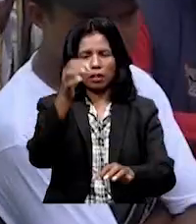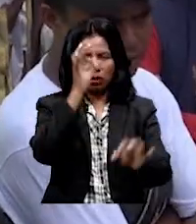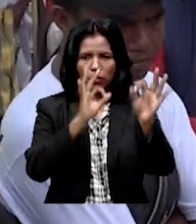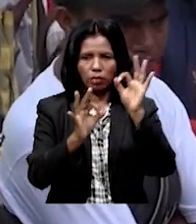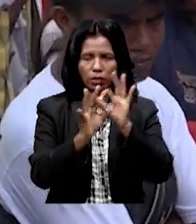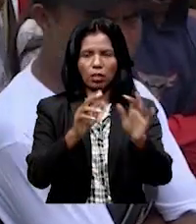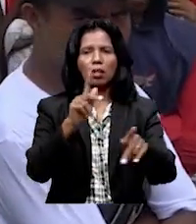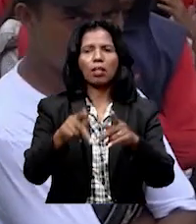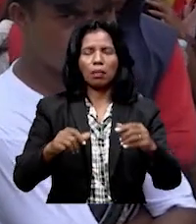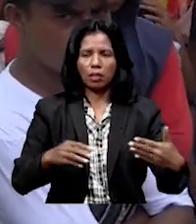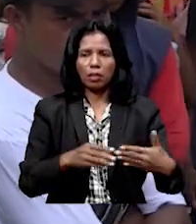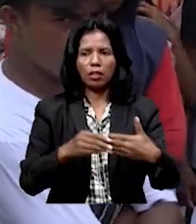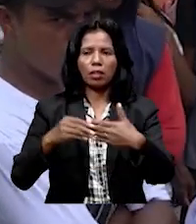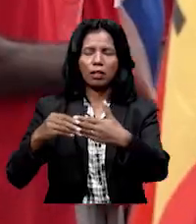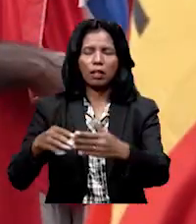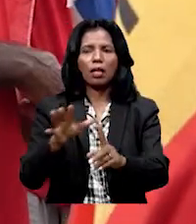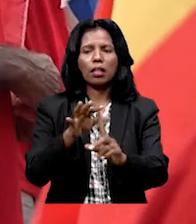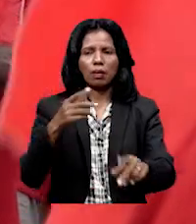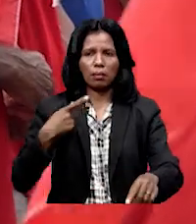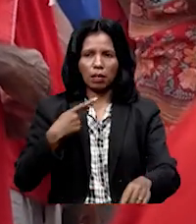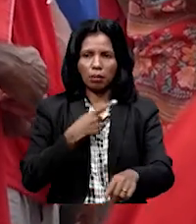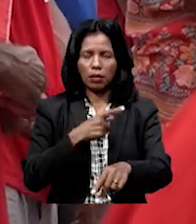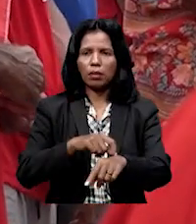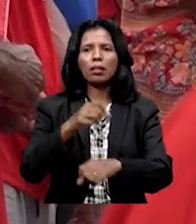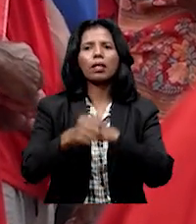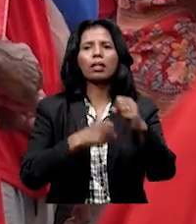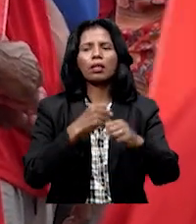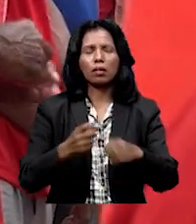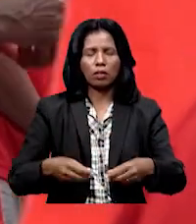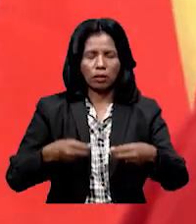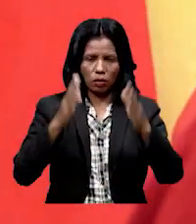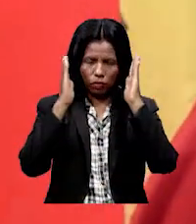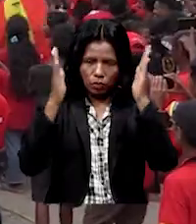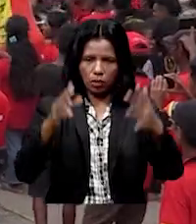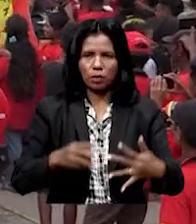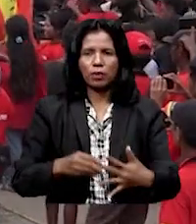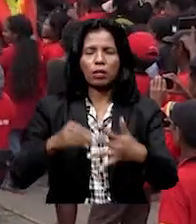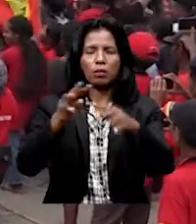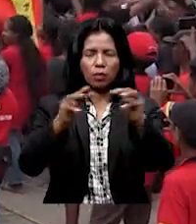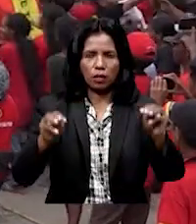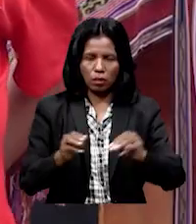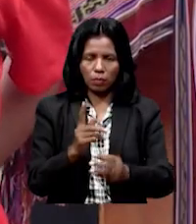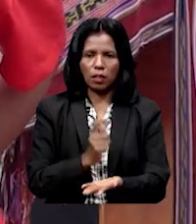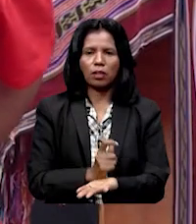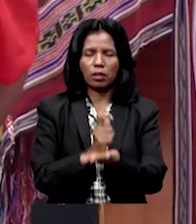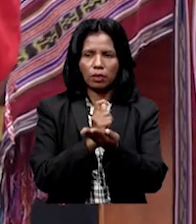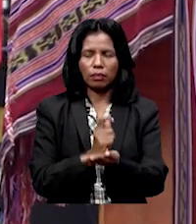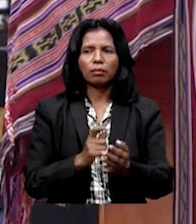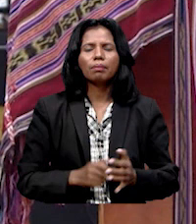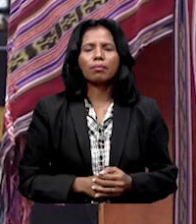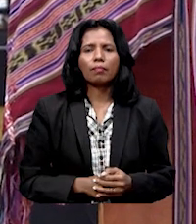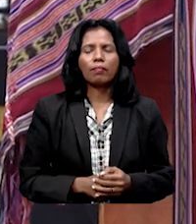husi povo atukaru kuni eleição parlamentar tinane, sei fo atenção especial ba município Ataoro.